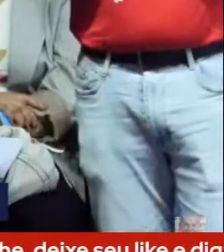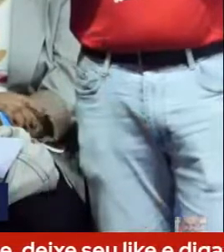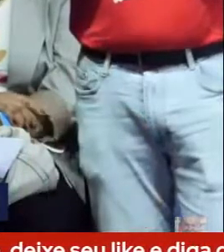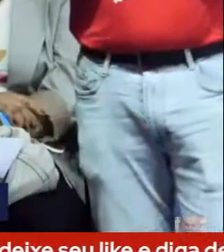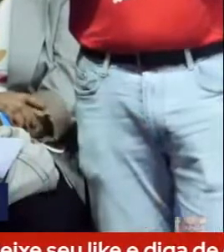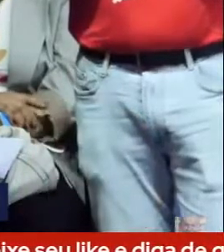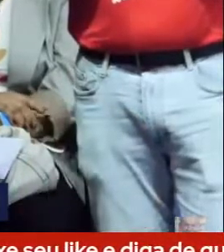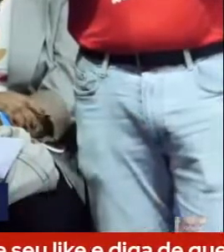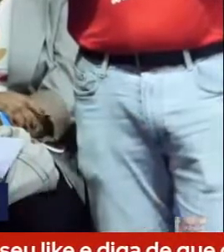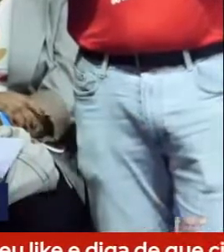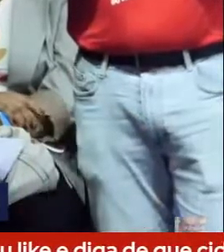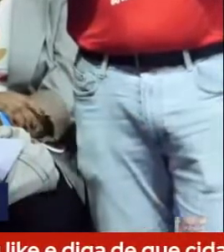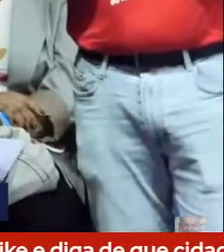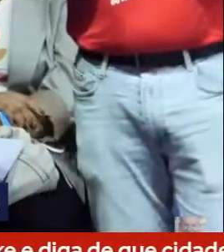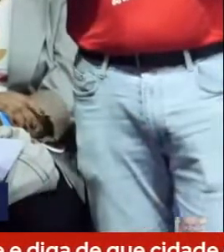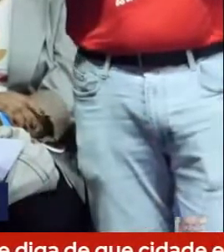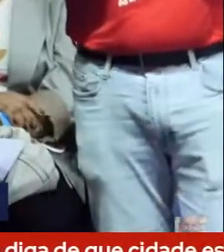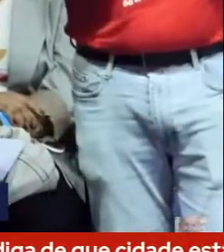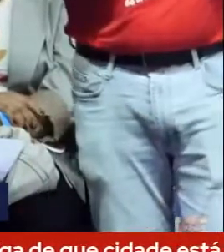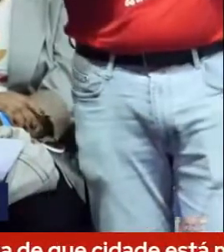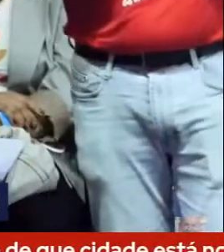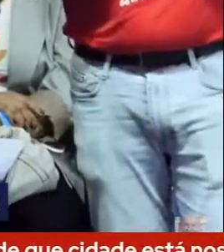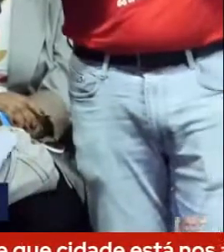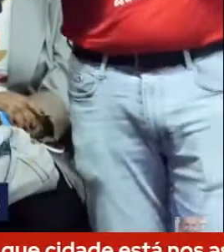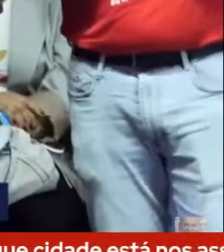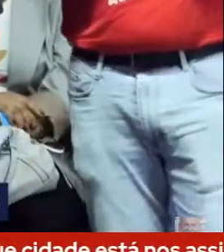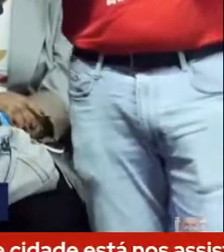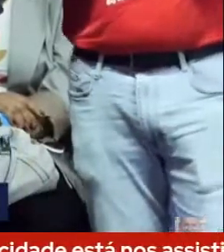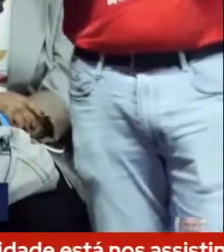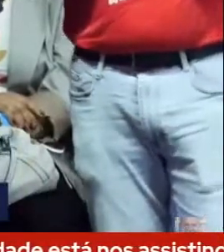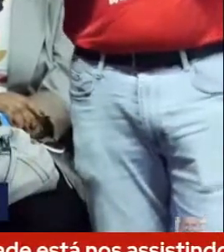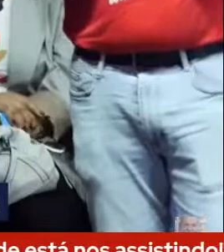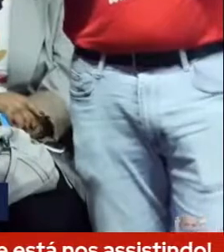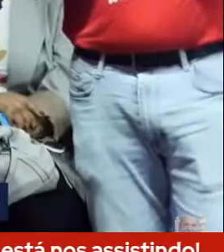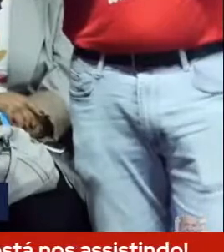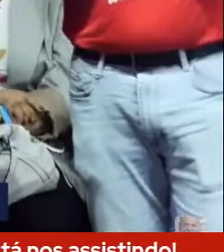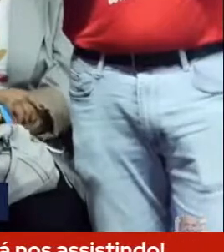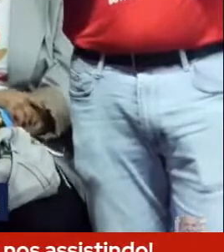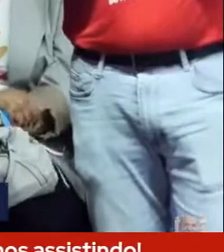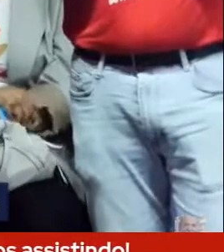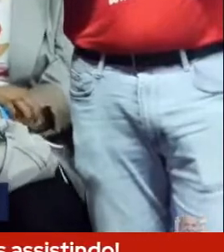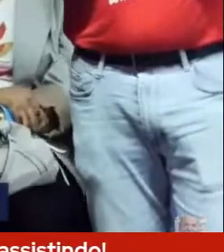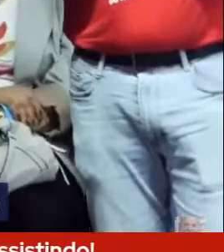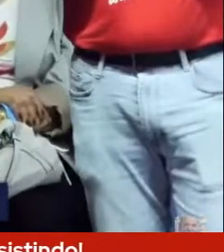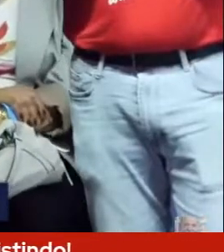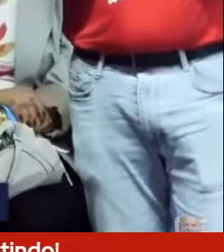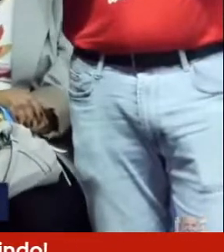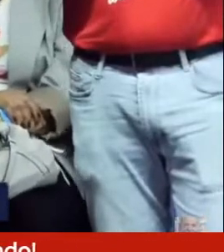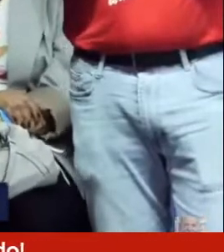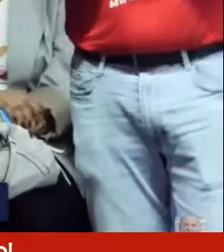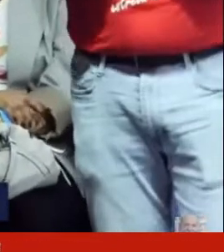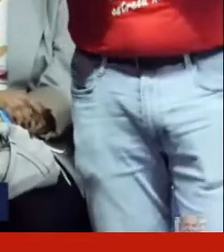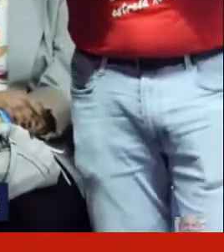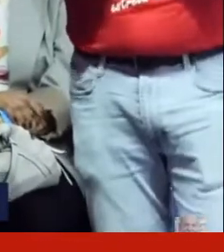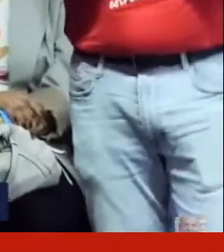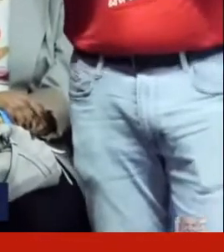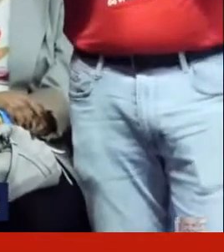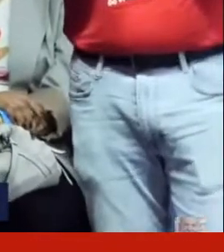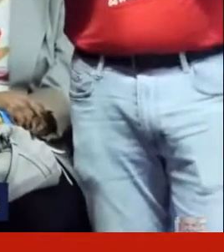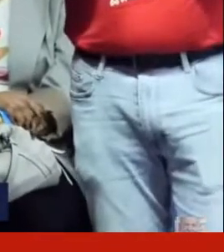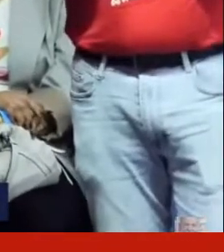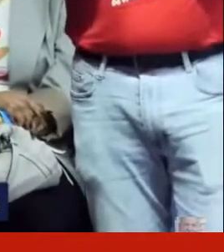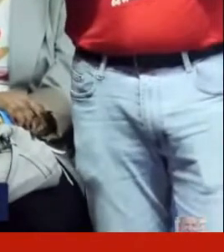2,7%, hoje não passa de 1% na indústria no planeta. Caímos do nono lugar para o